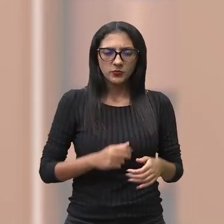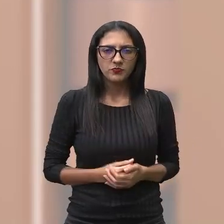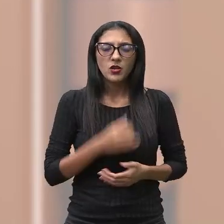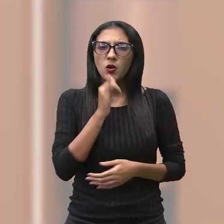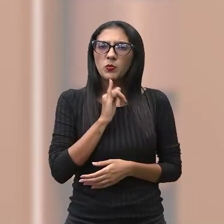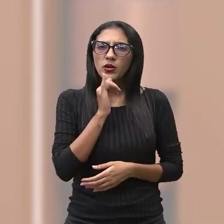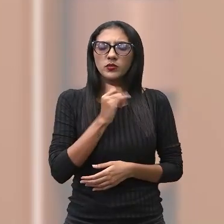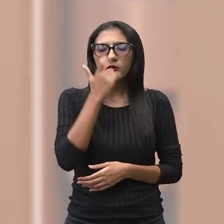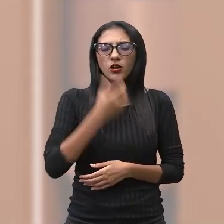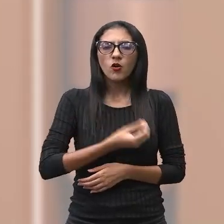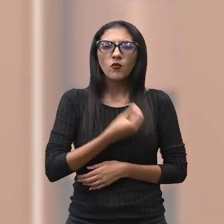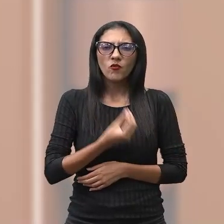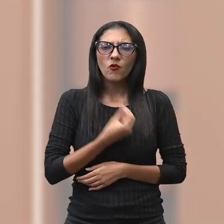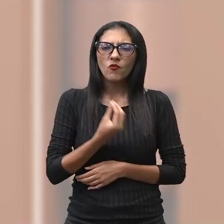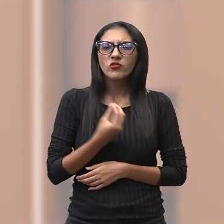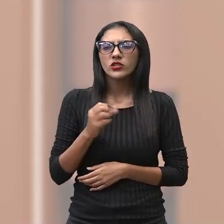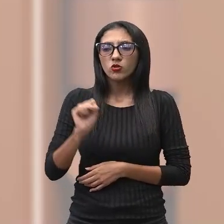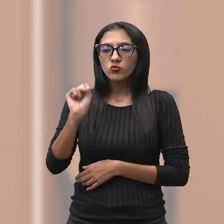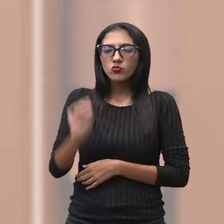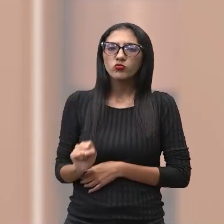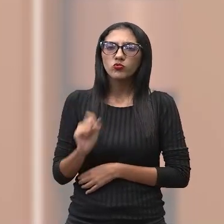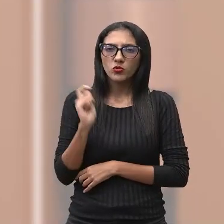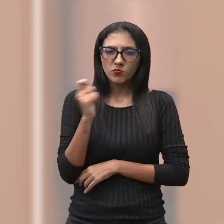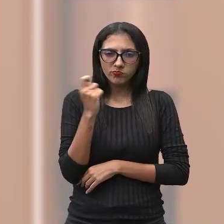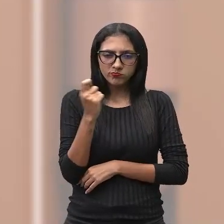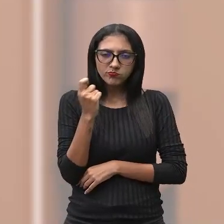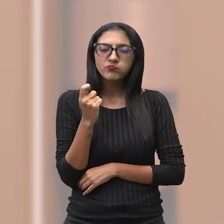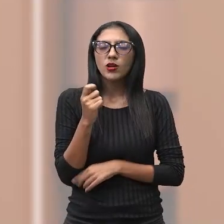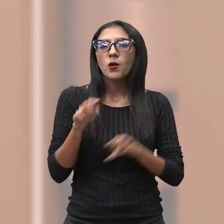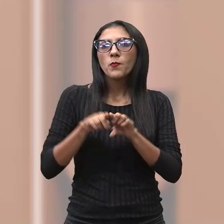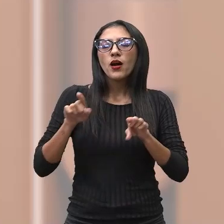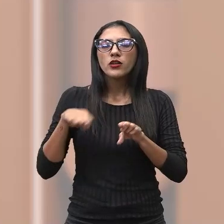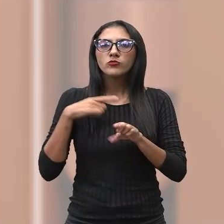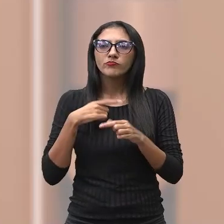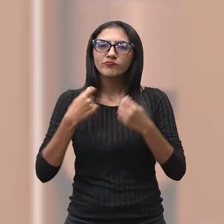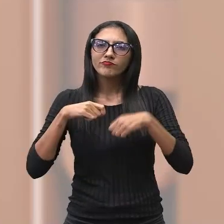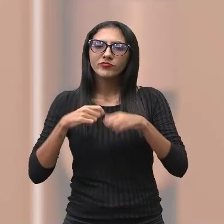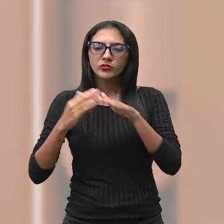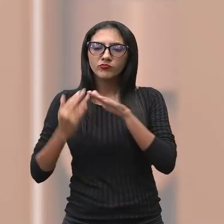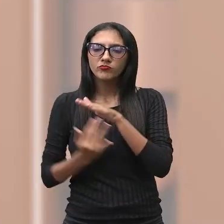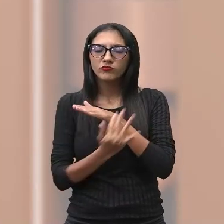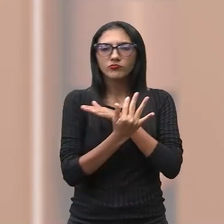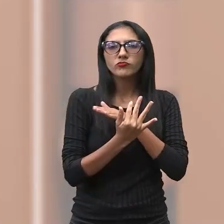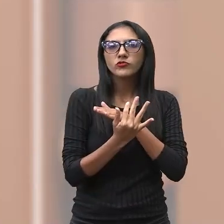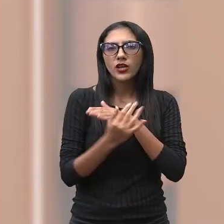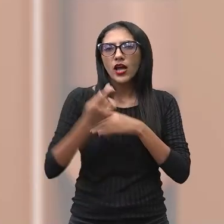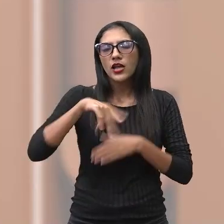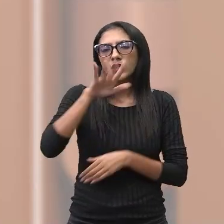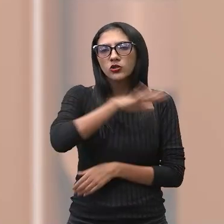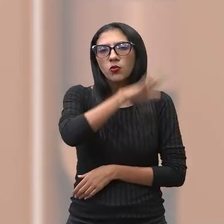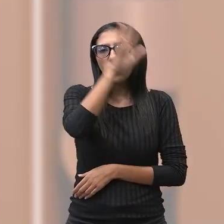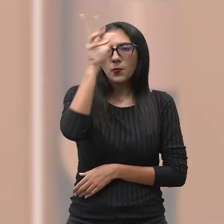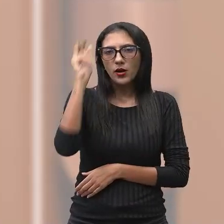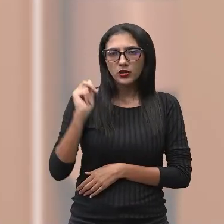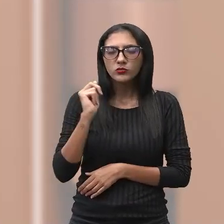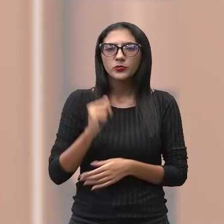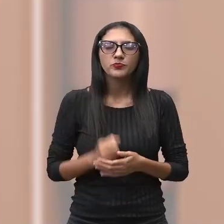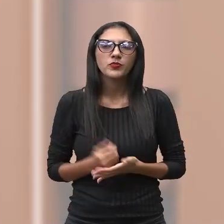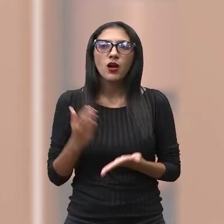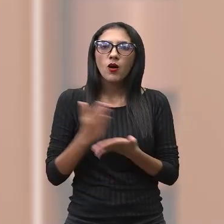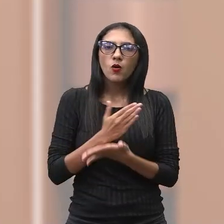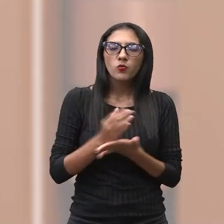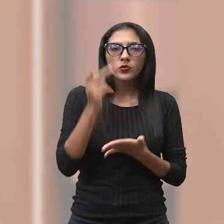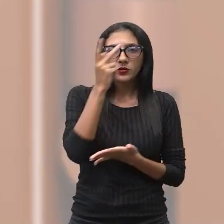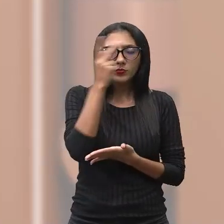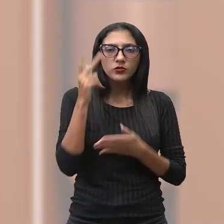e migrei para morar no Amazonas. Outras pessoas que eu conheço nasceram no Amazonas, vão para outros estados do país. Estou